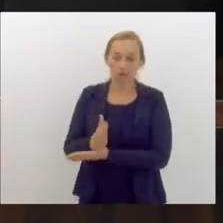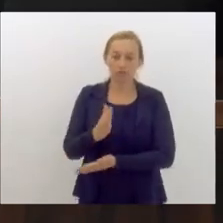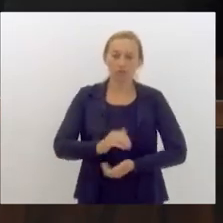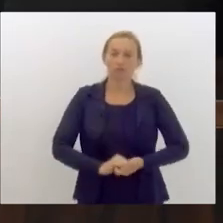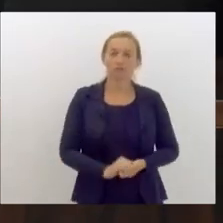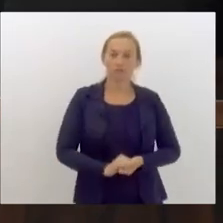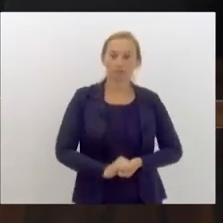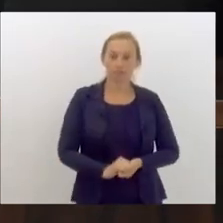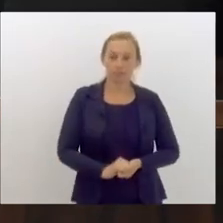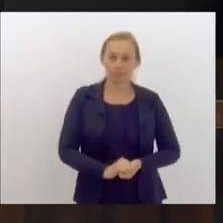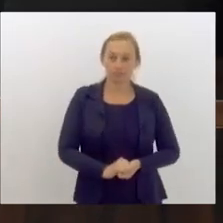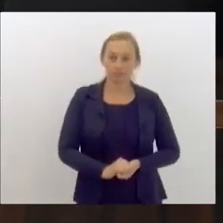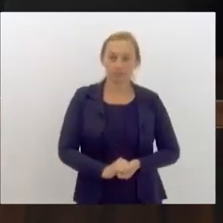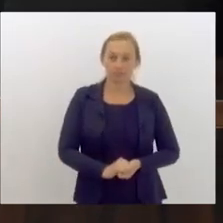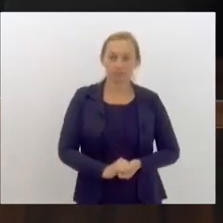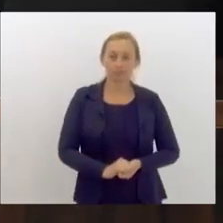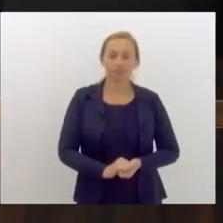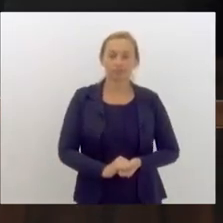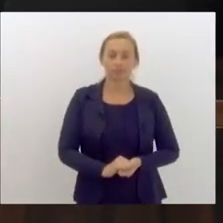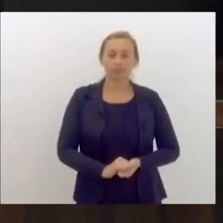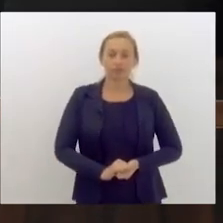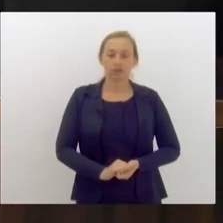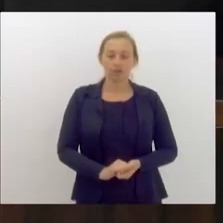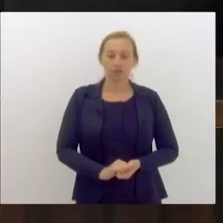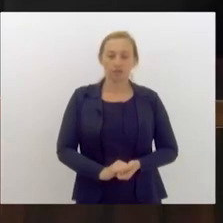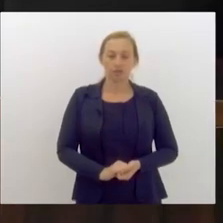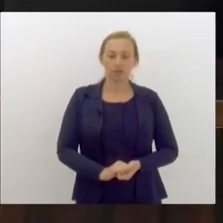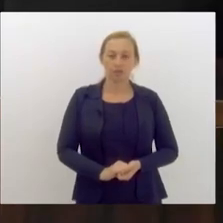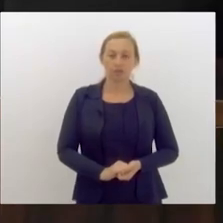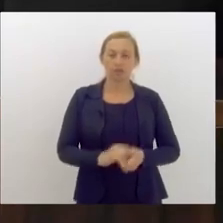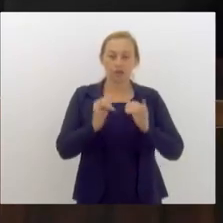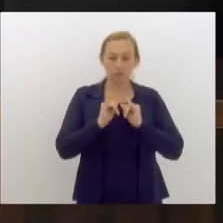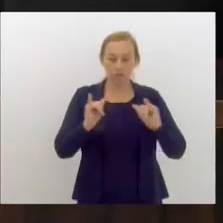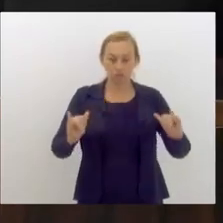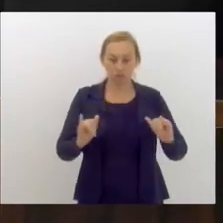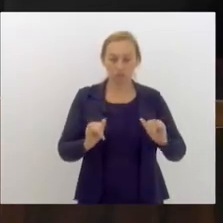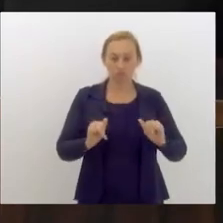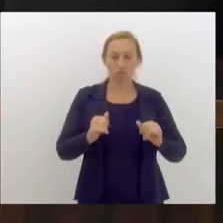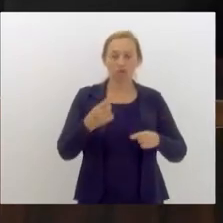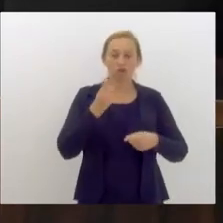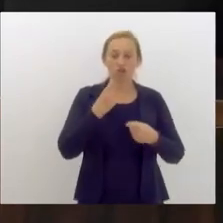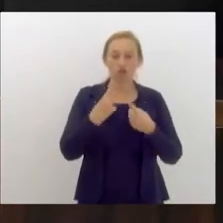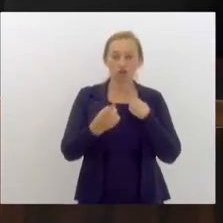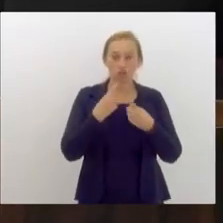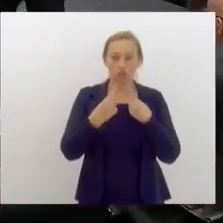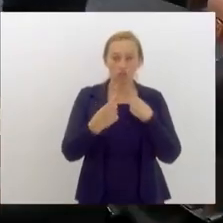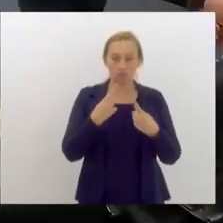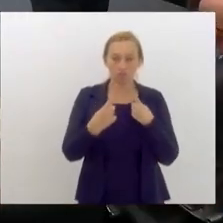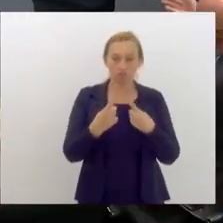aprovados vai a redação final anuncio em discussão